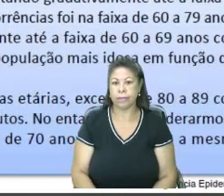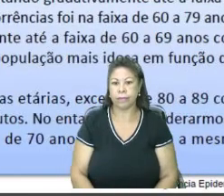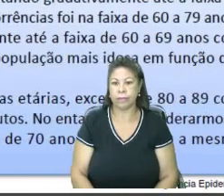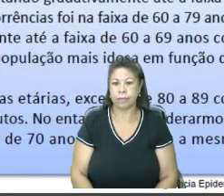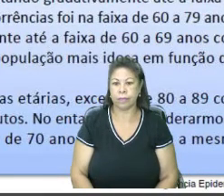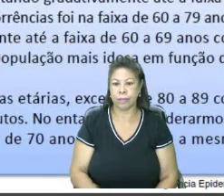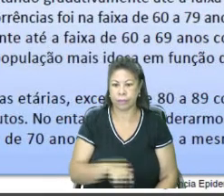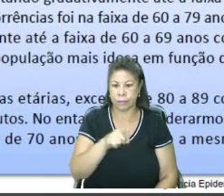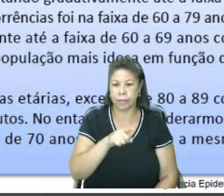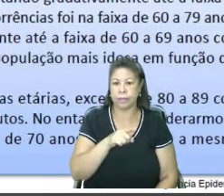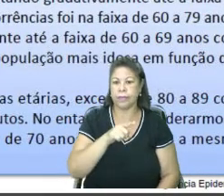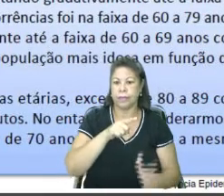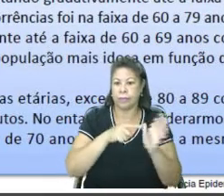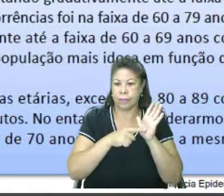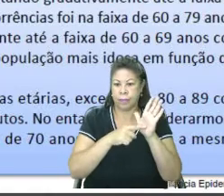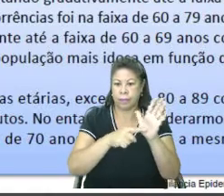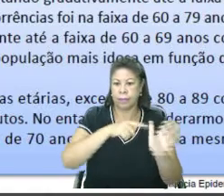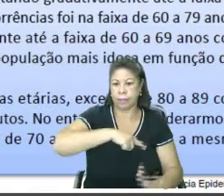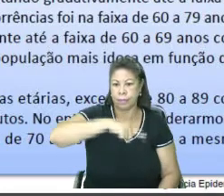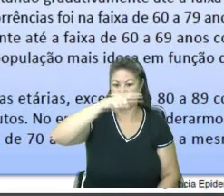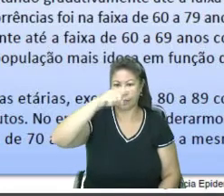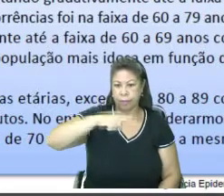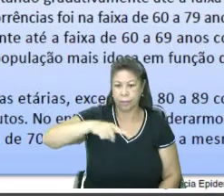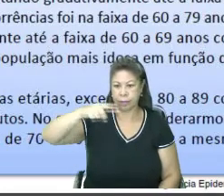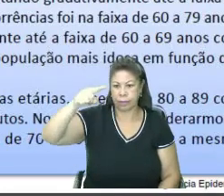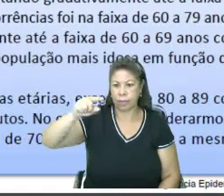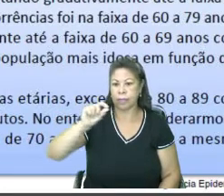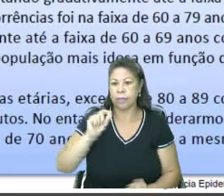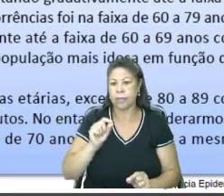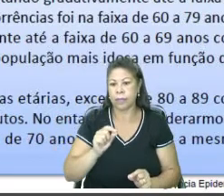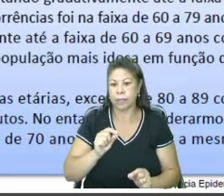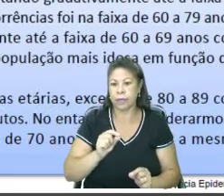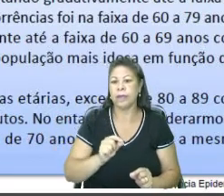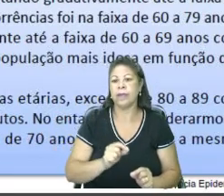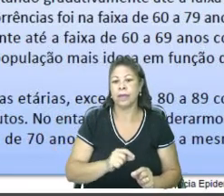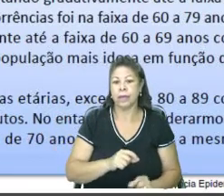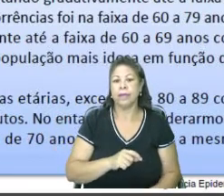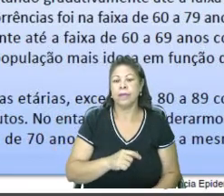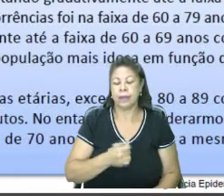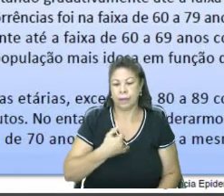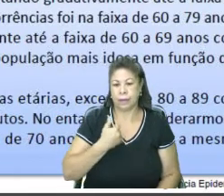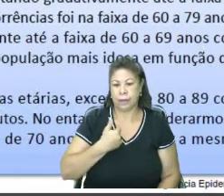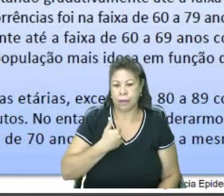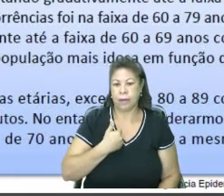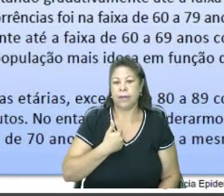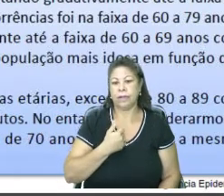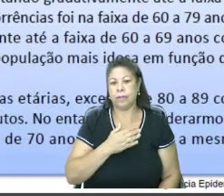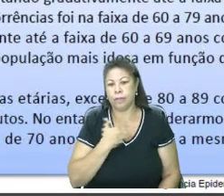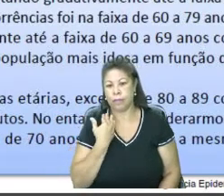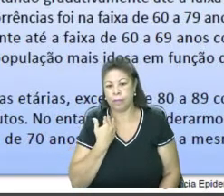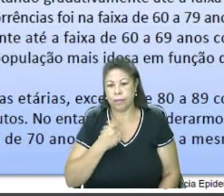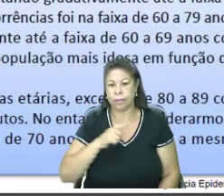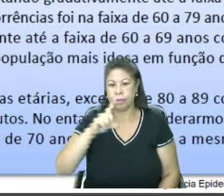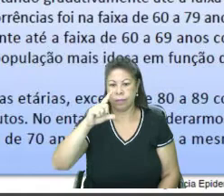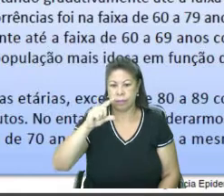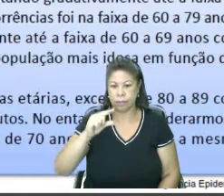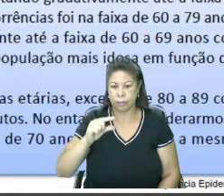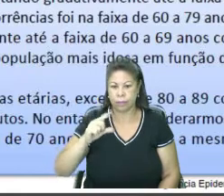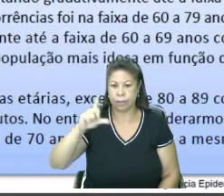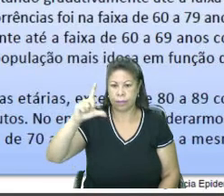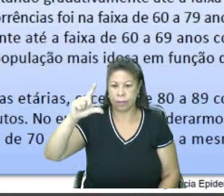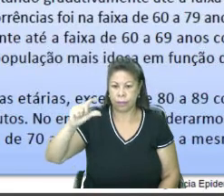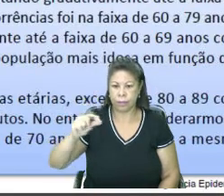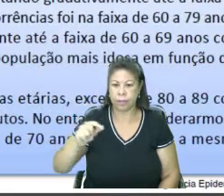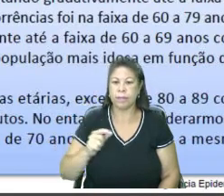Nesse outro gráfico, a gente observa também os óbitos por faixa etária, né? O vermelhinho são os óbitos